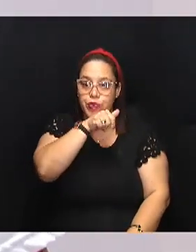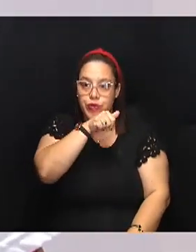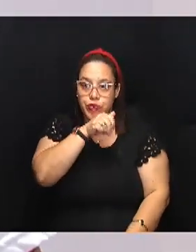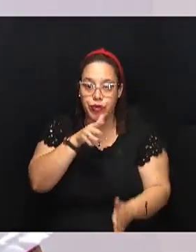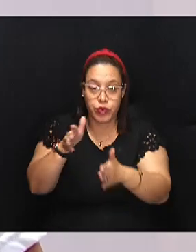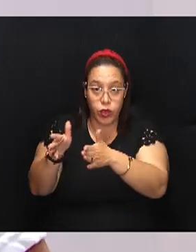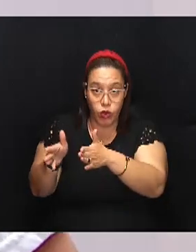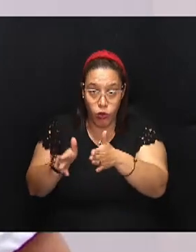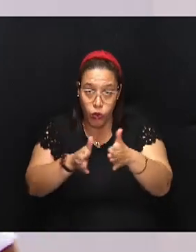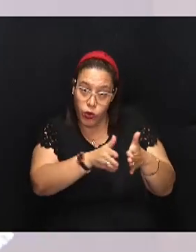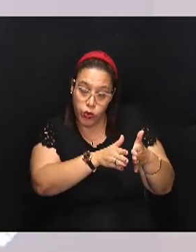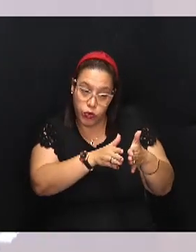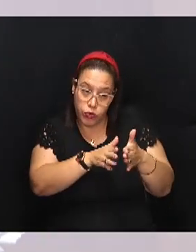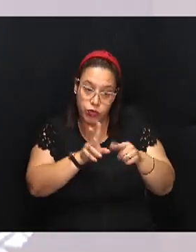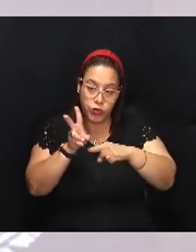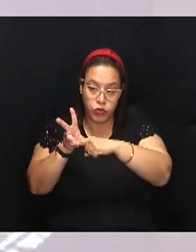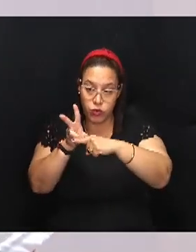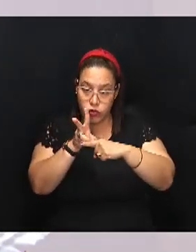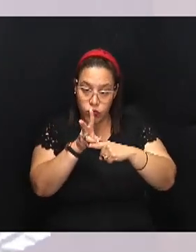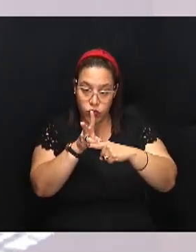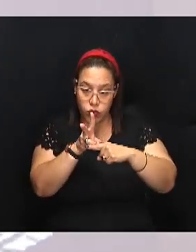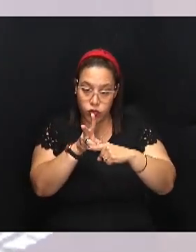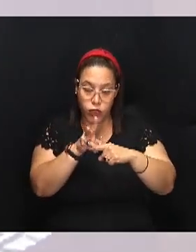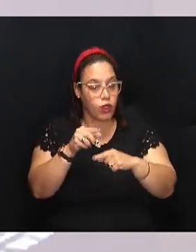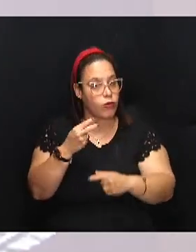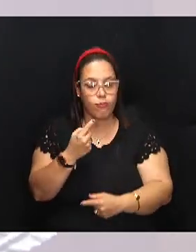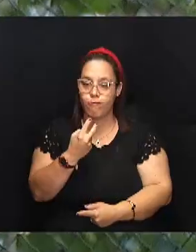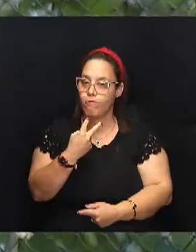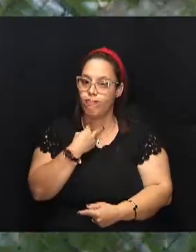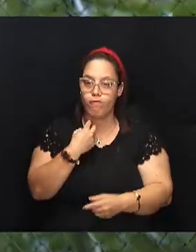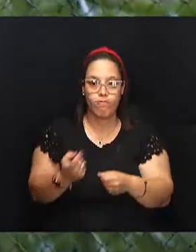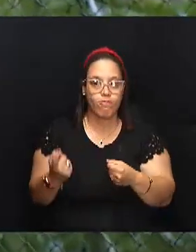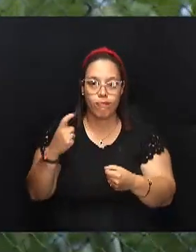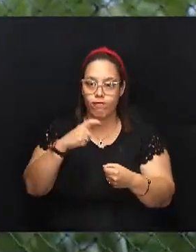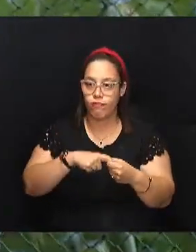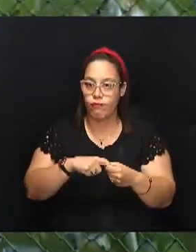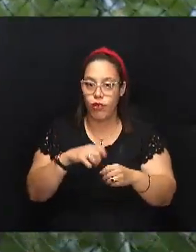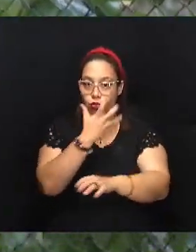processo de reabilitação ou em cativeiro que não vão mais poder ser reabilitados.